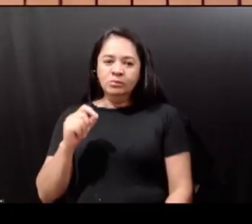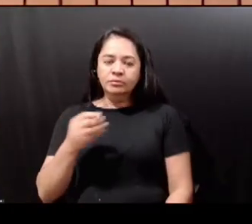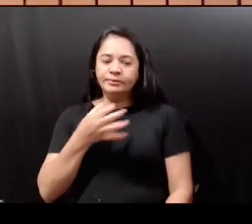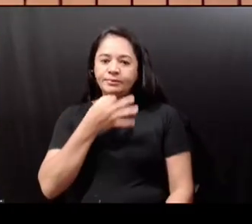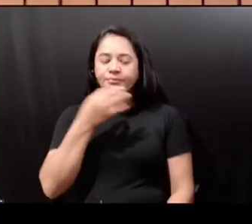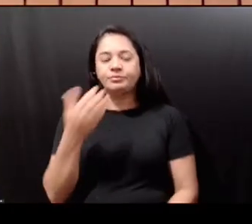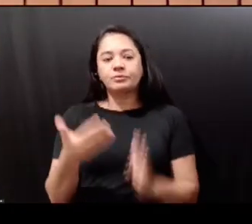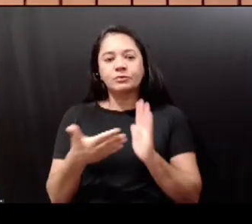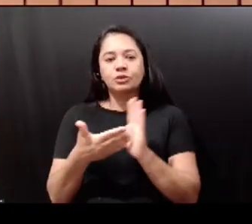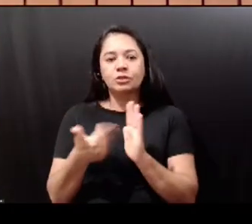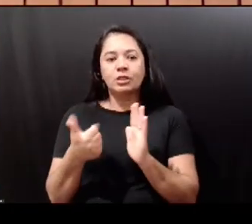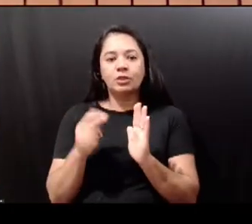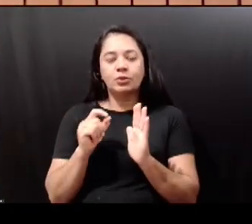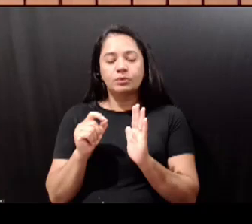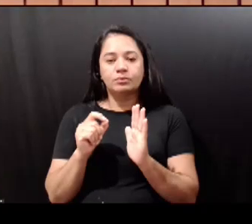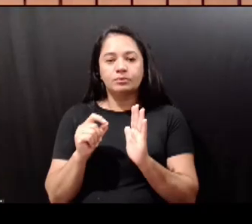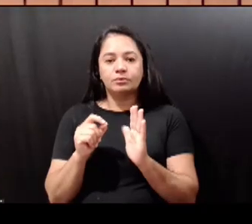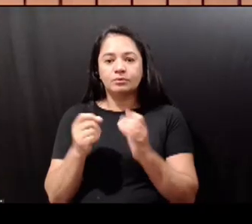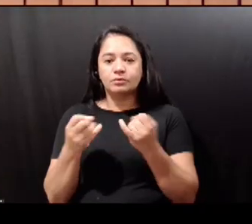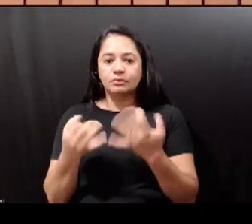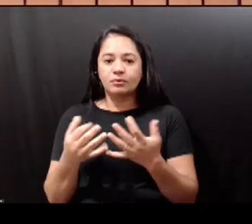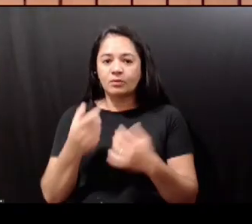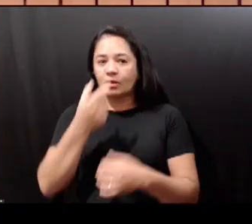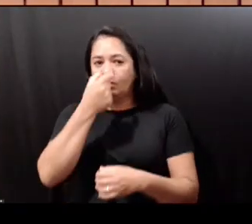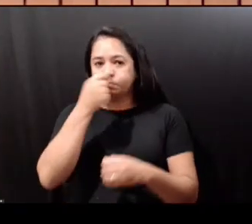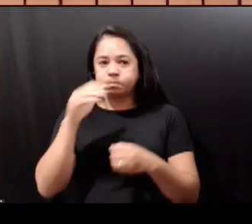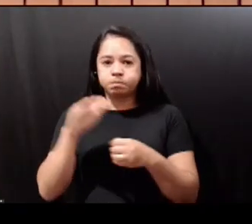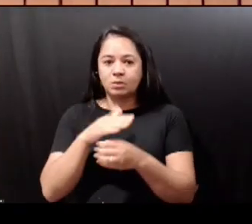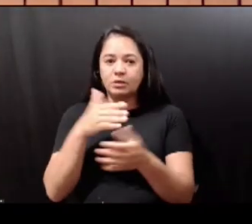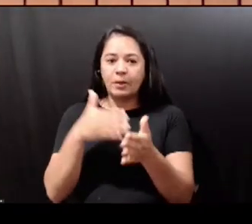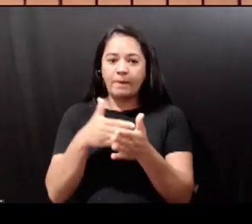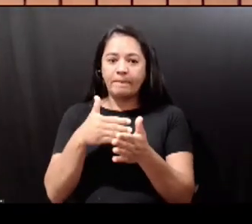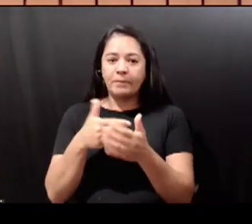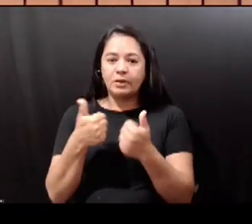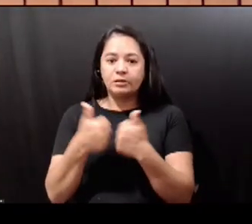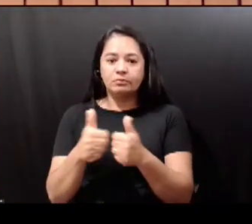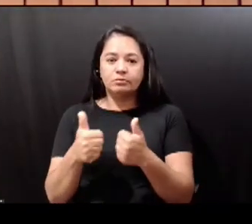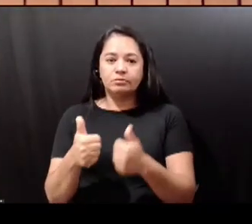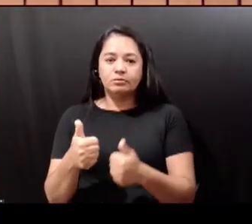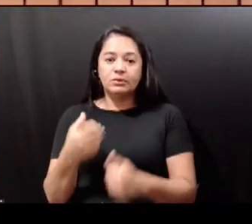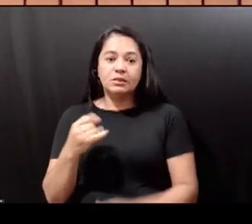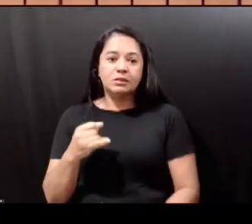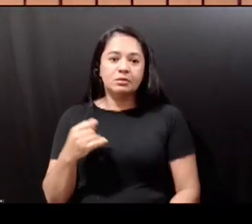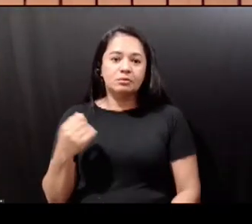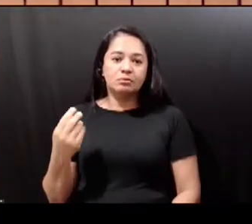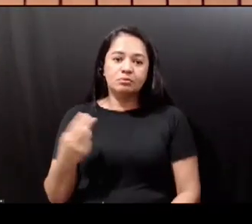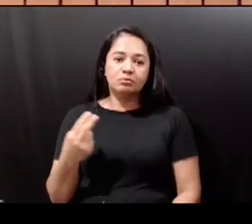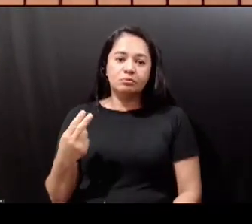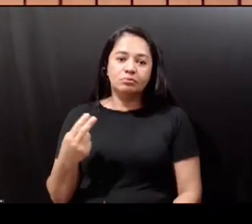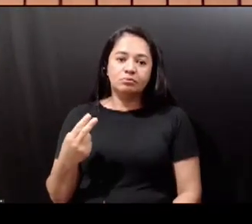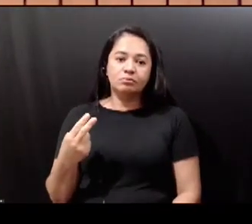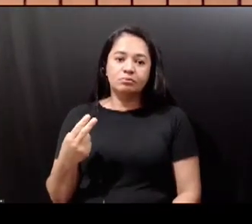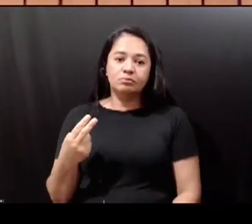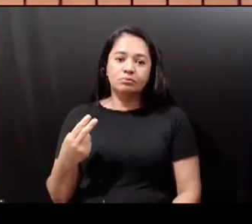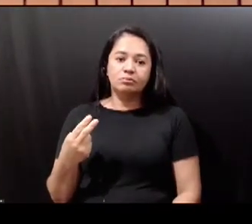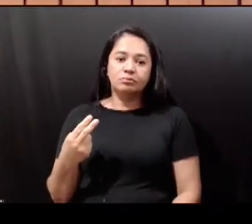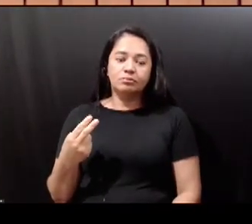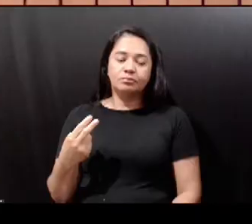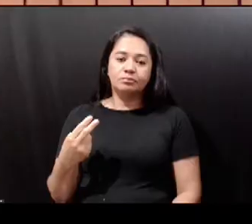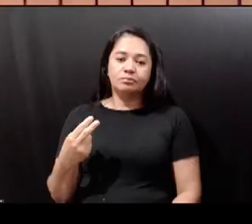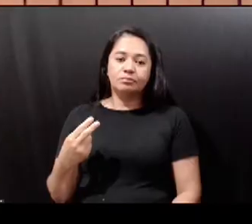porque ele fala superlotação que impeça o embarque. Se ele não embarcou, então não teve o desconto, né? Ou